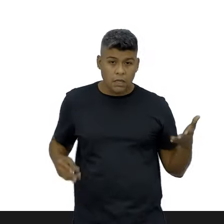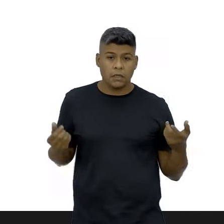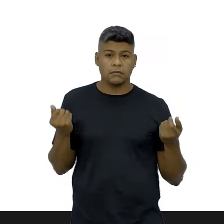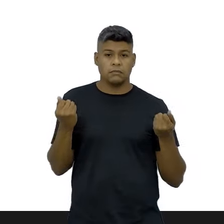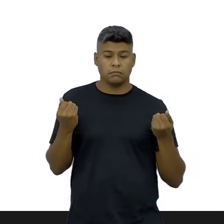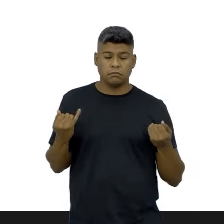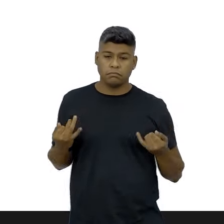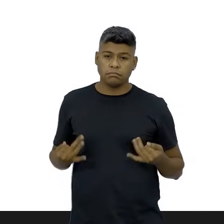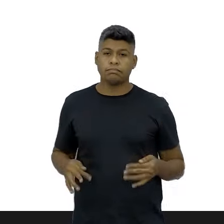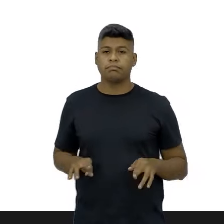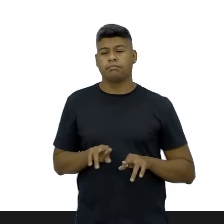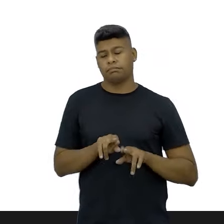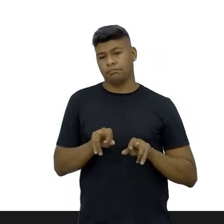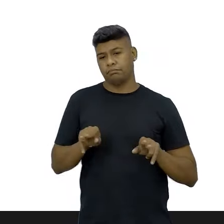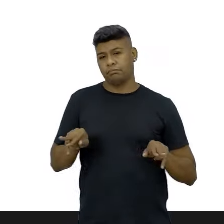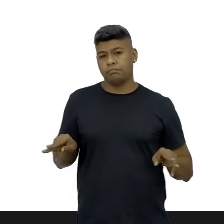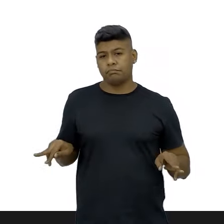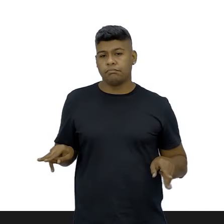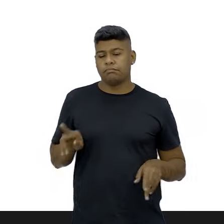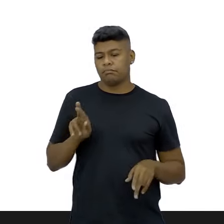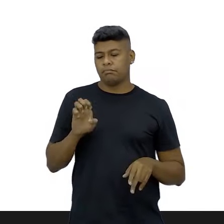as receitas, que são